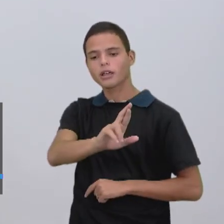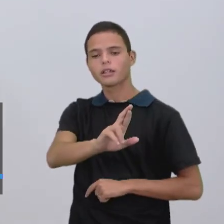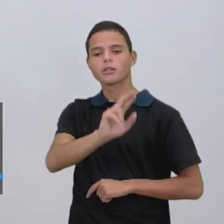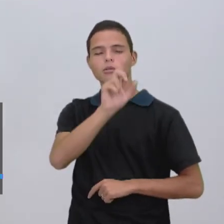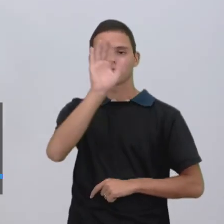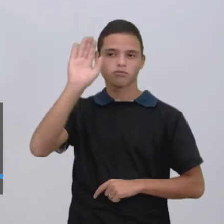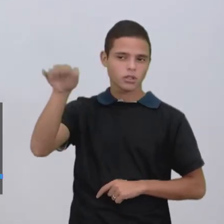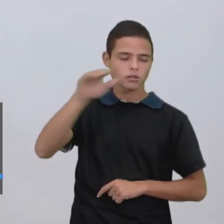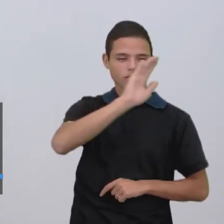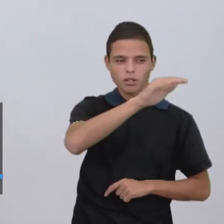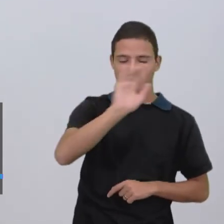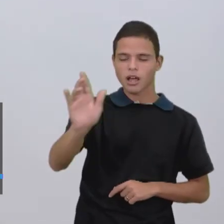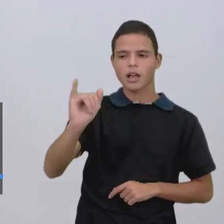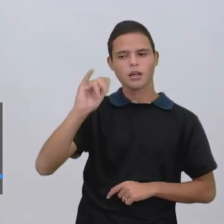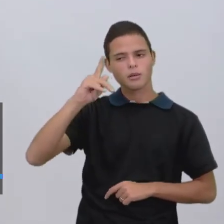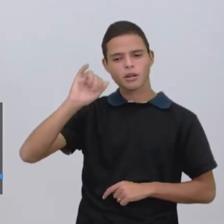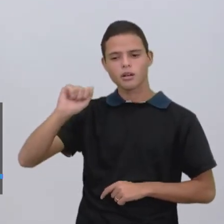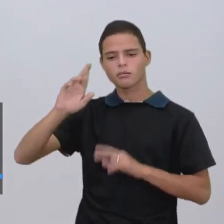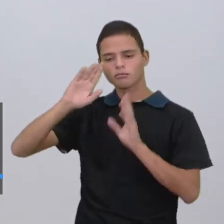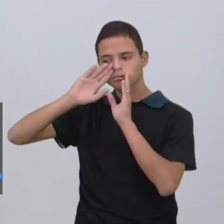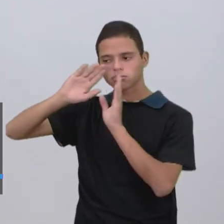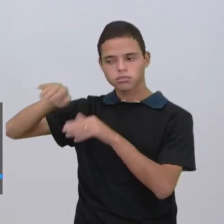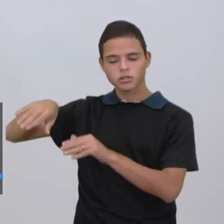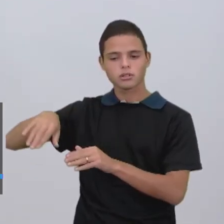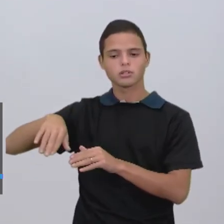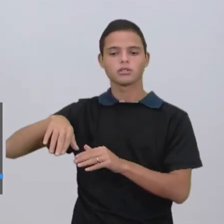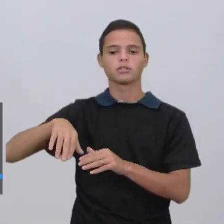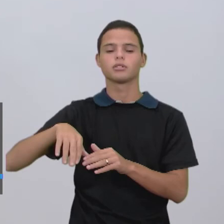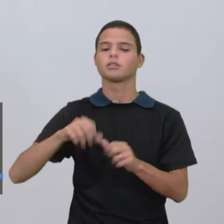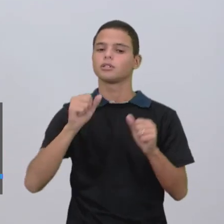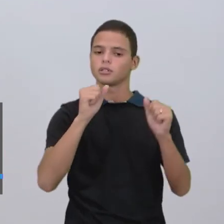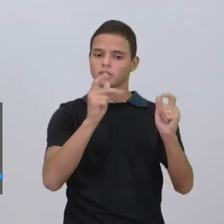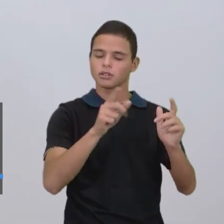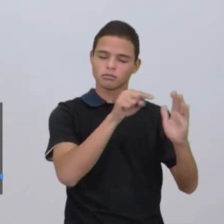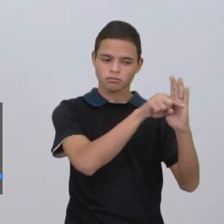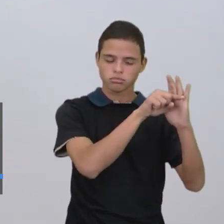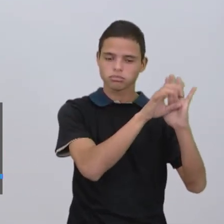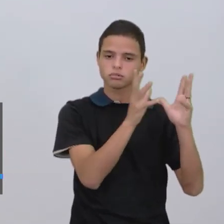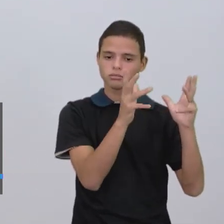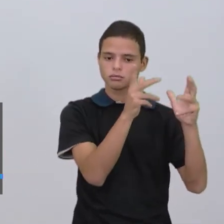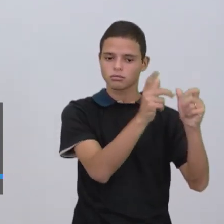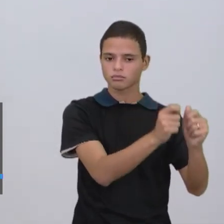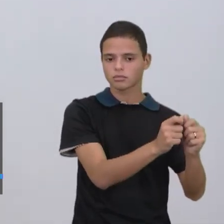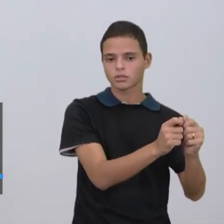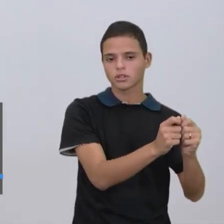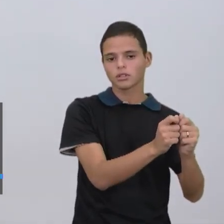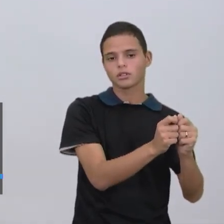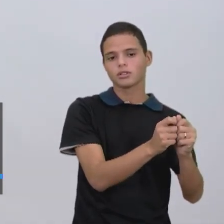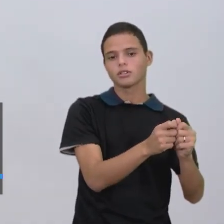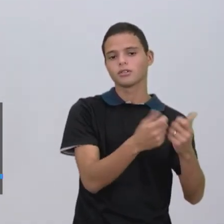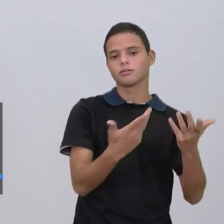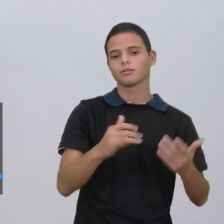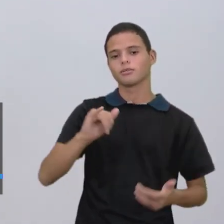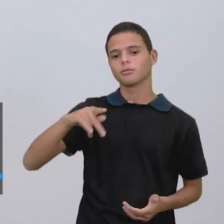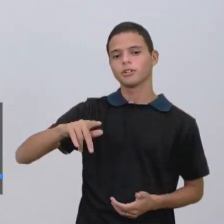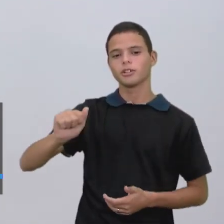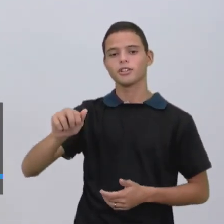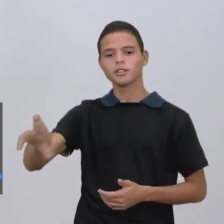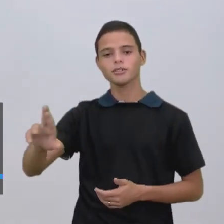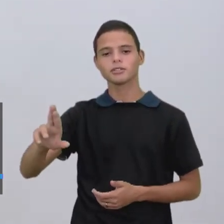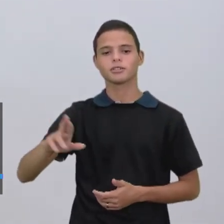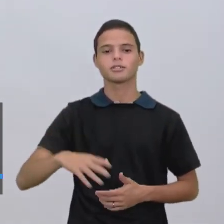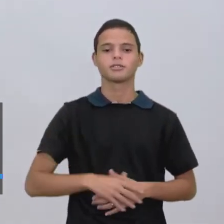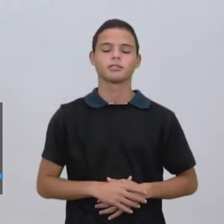par. Ah, não quero saber do ímpar. Não, então eu vou lá no par e toco todo mundo do par e pesquiso com todos eles do par. Ah, não, professor, eu não quero par. Eu quero número ímpar, eu prefiro número